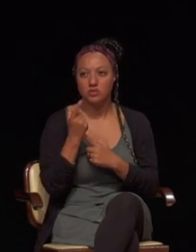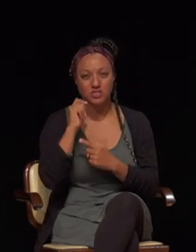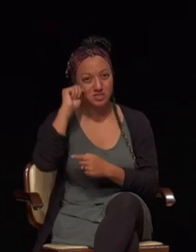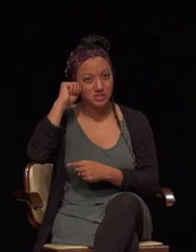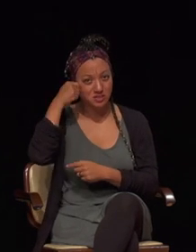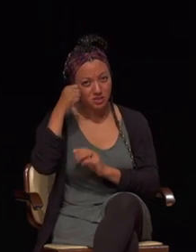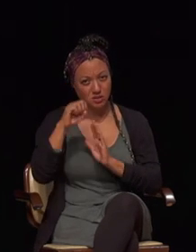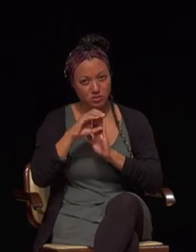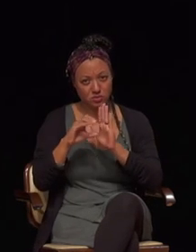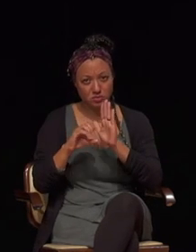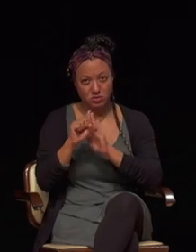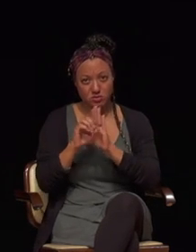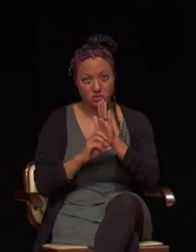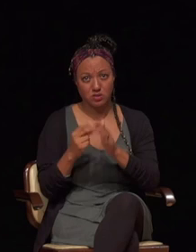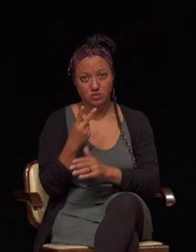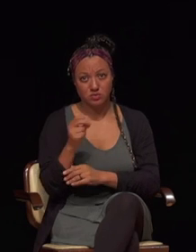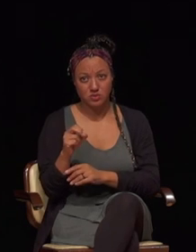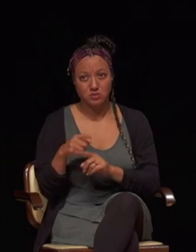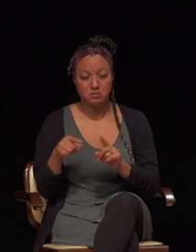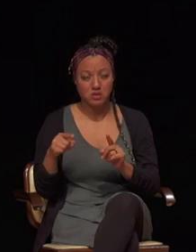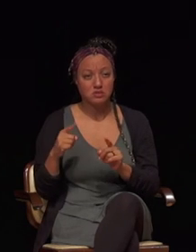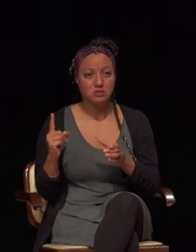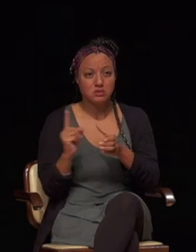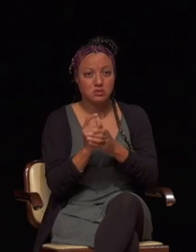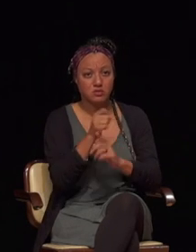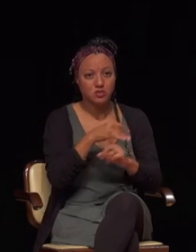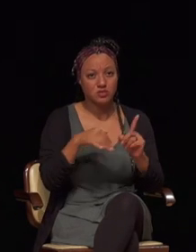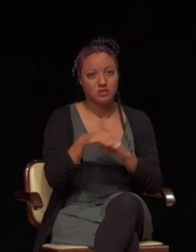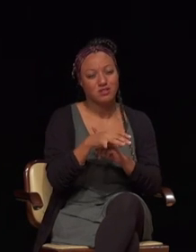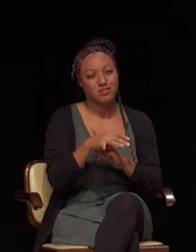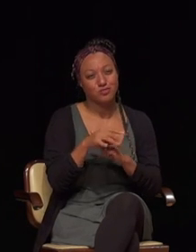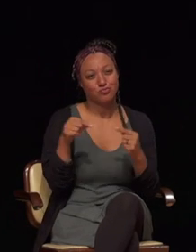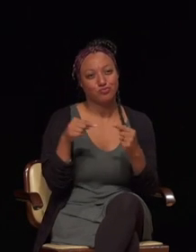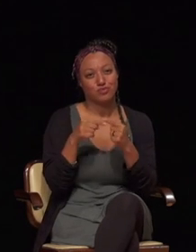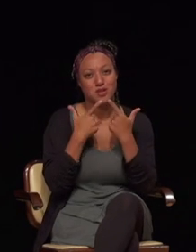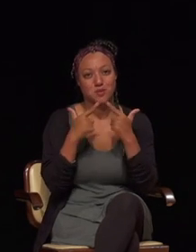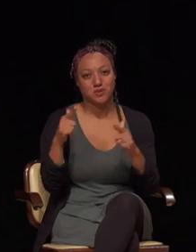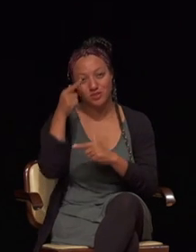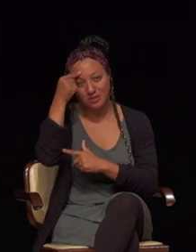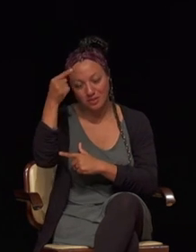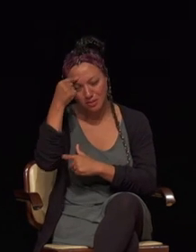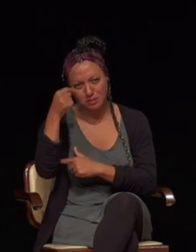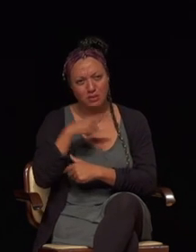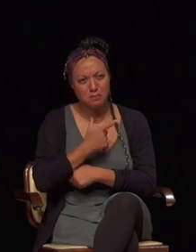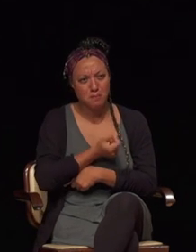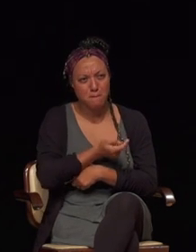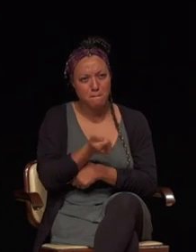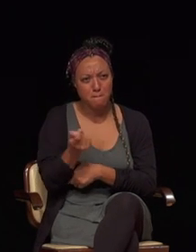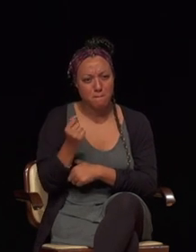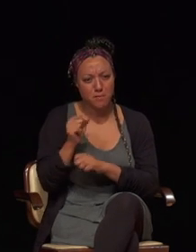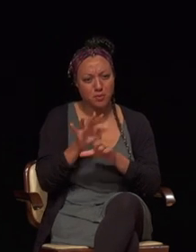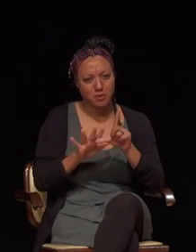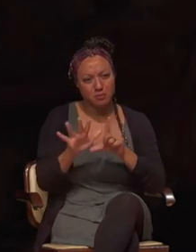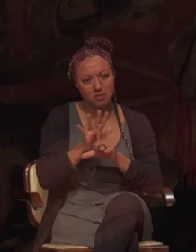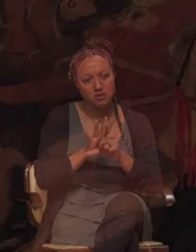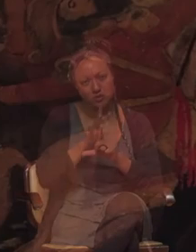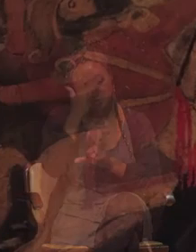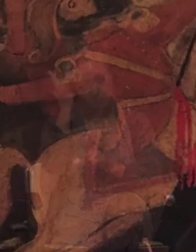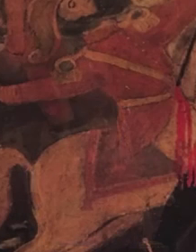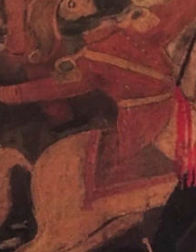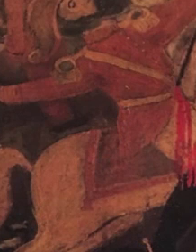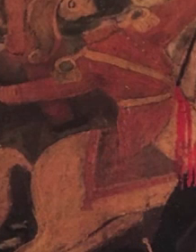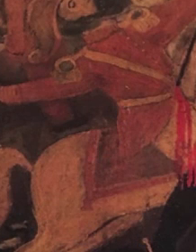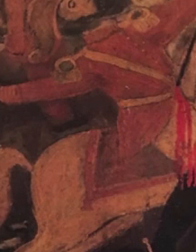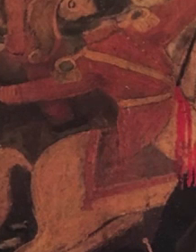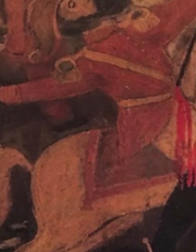escravos mas que foram socializados por essa linguagem da academia nós temos poucas imagens de escravizados temos